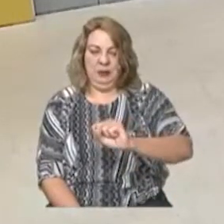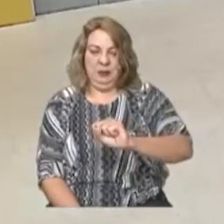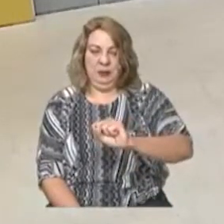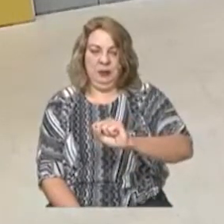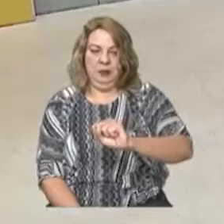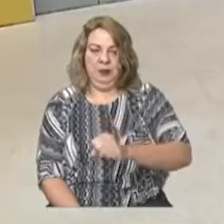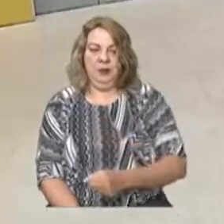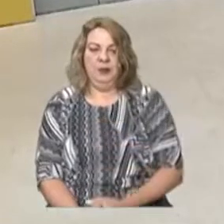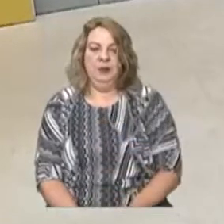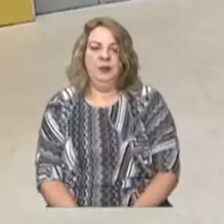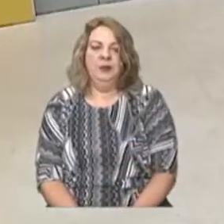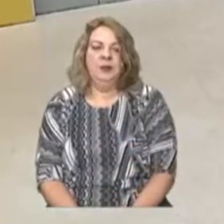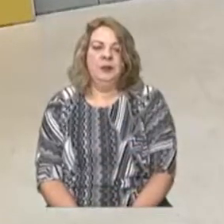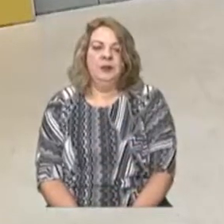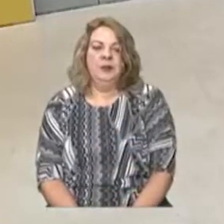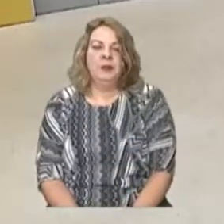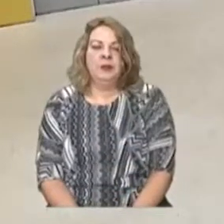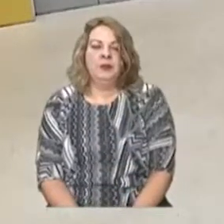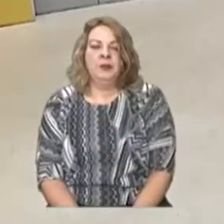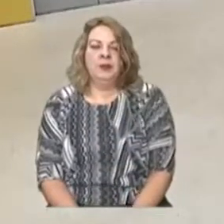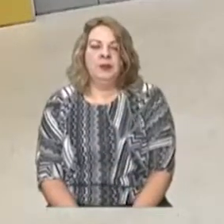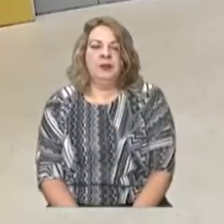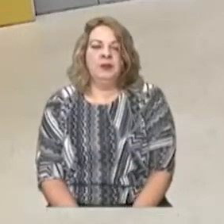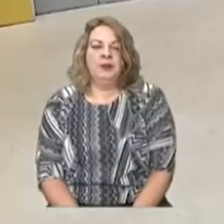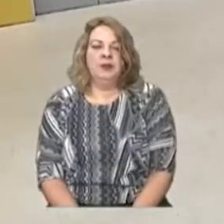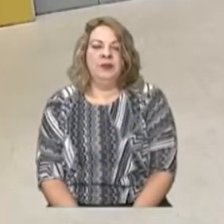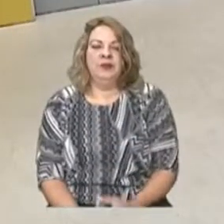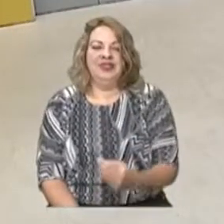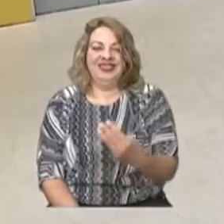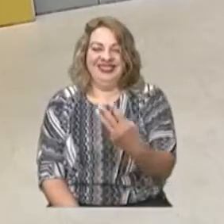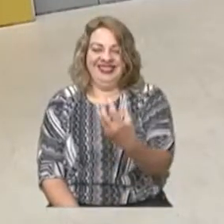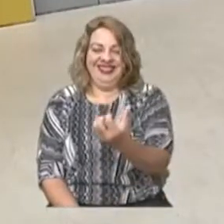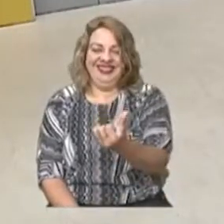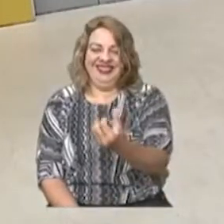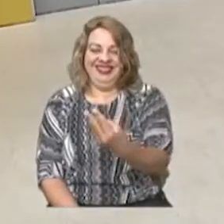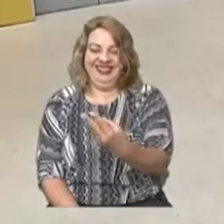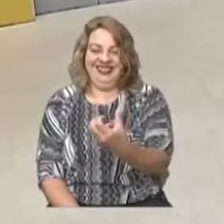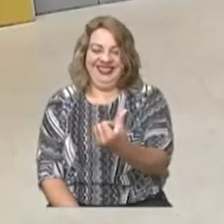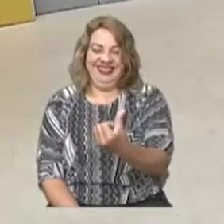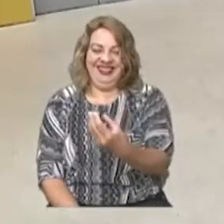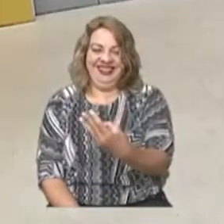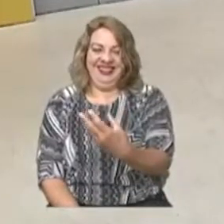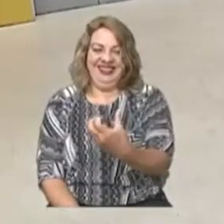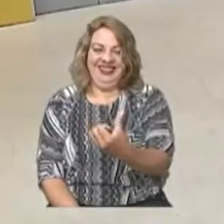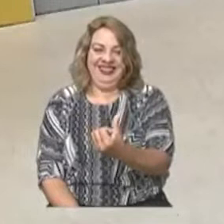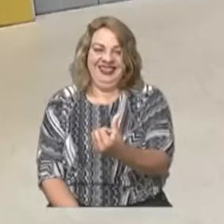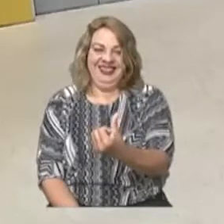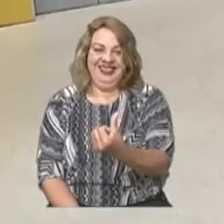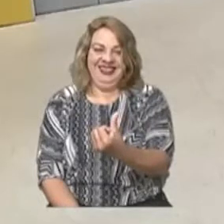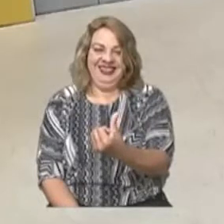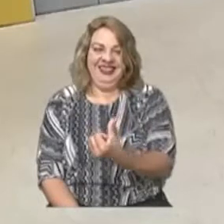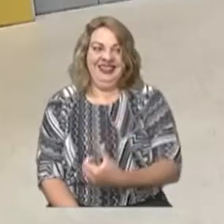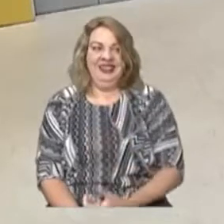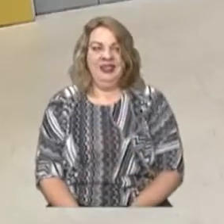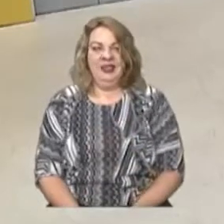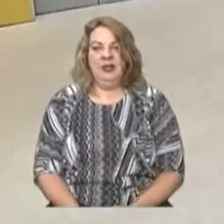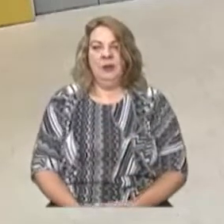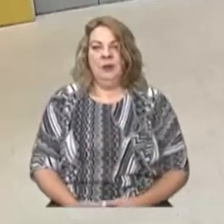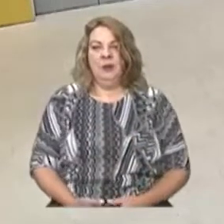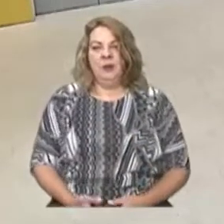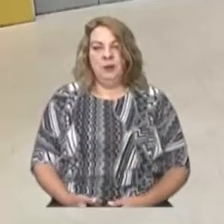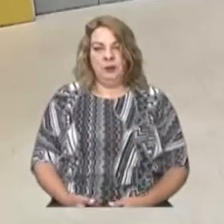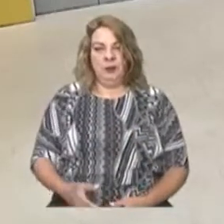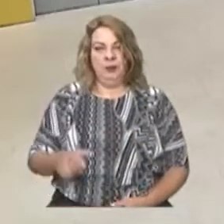38. Eu chamo e você marca 36. 36, 36.